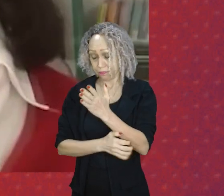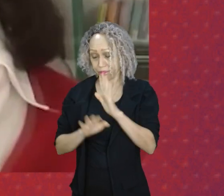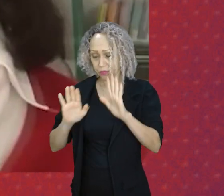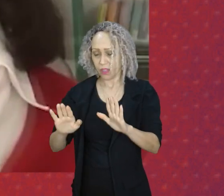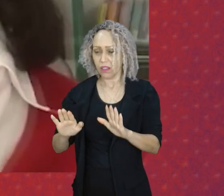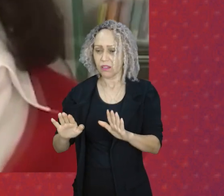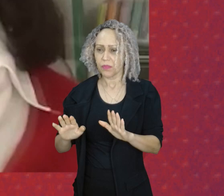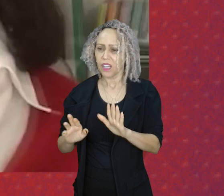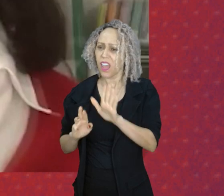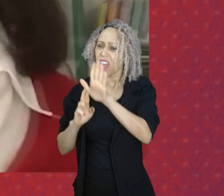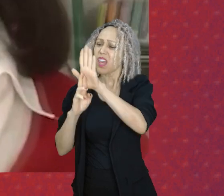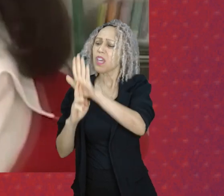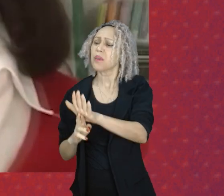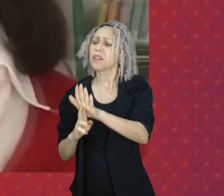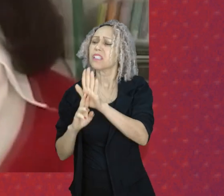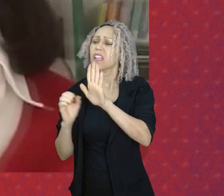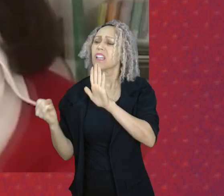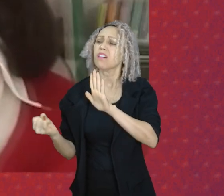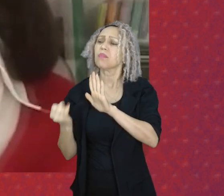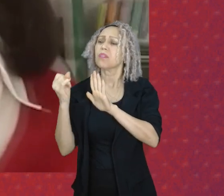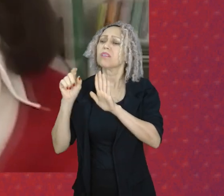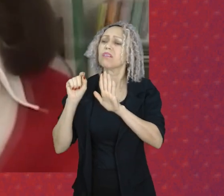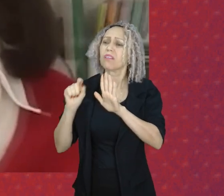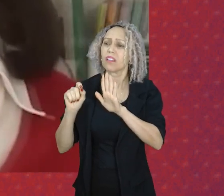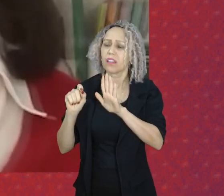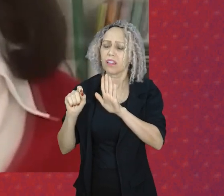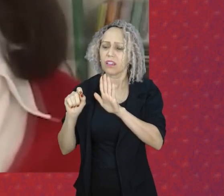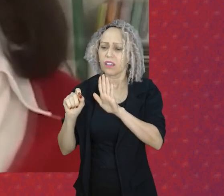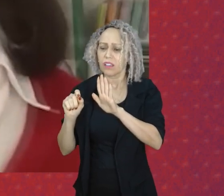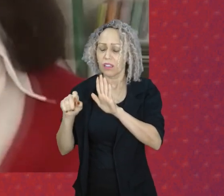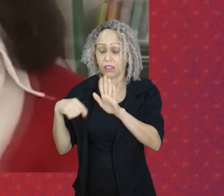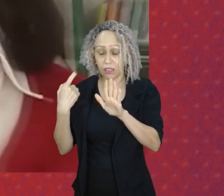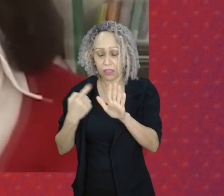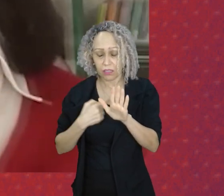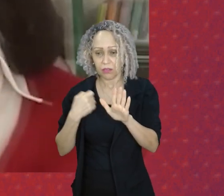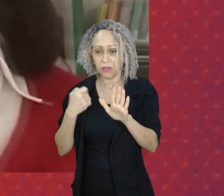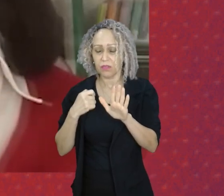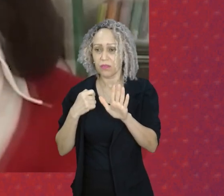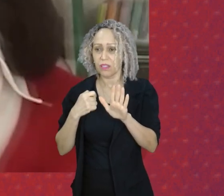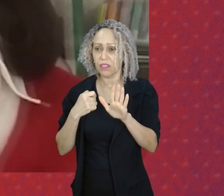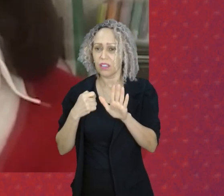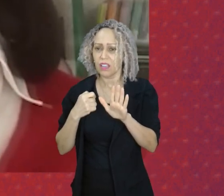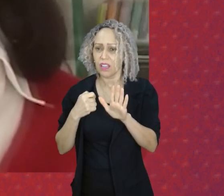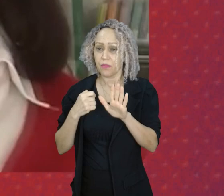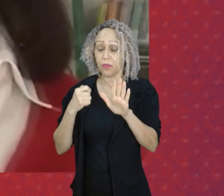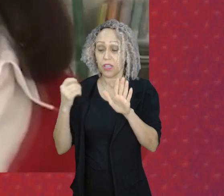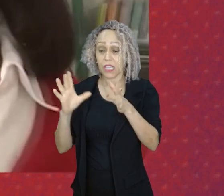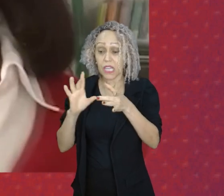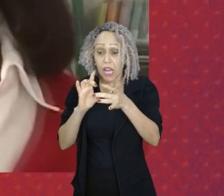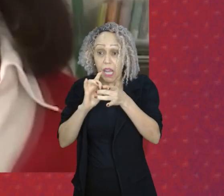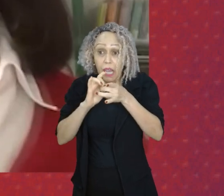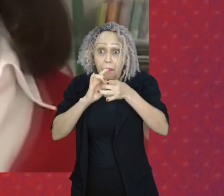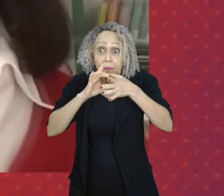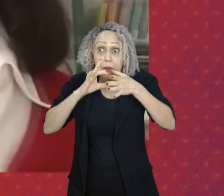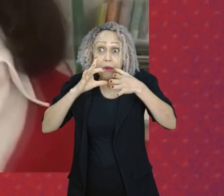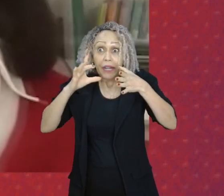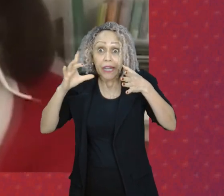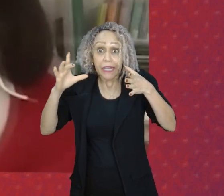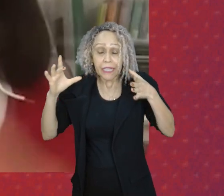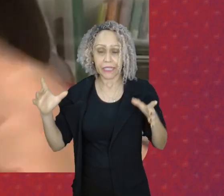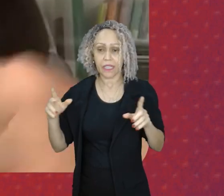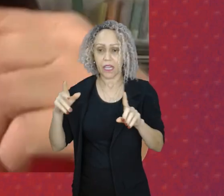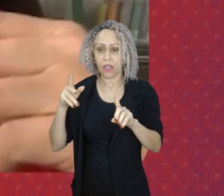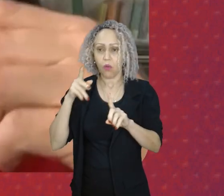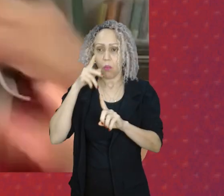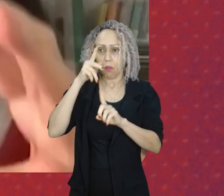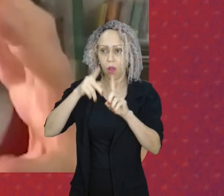importante que a gente traga a ideia, com muita força, de democratização do parlamento. Eu falei